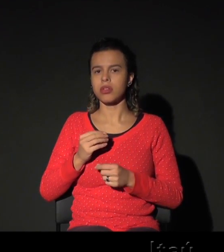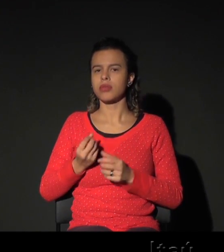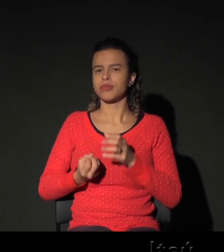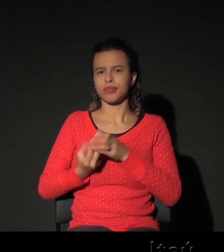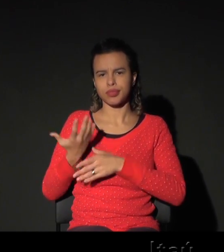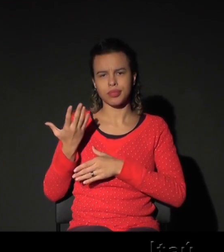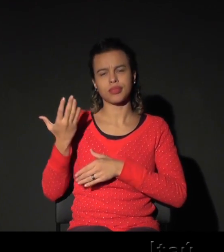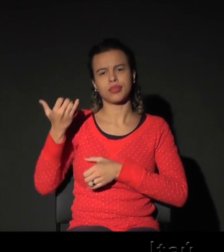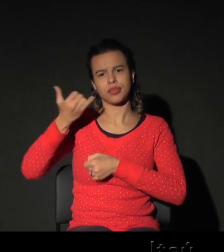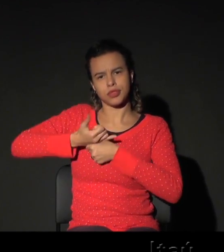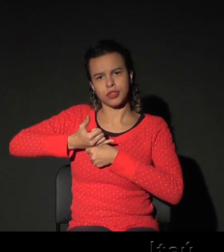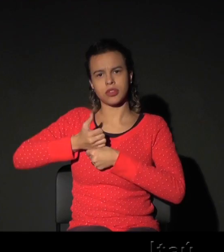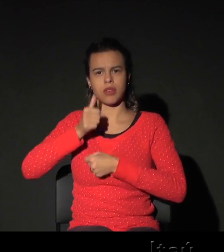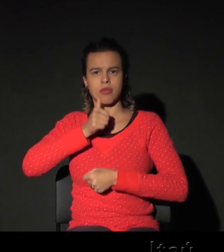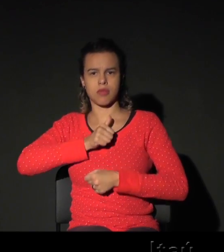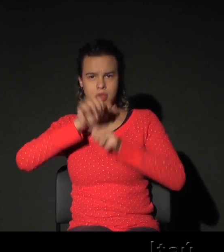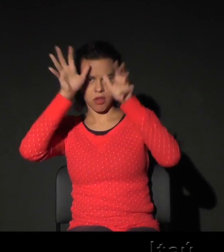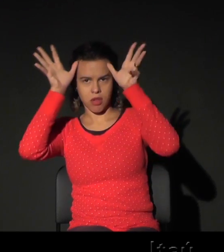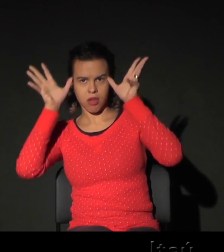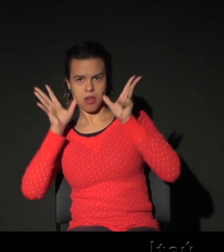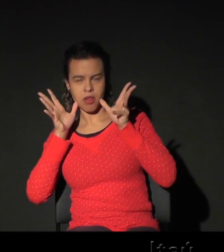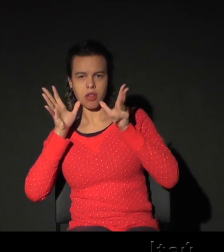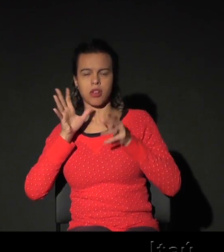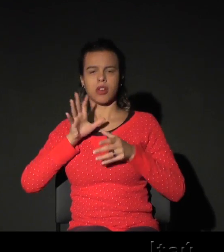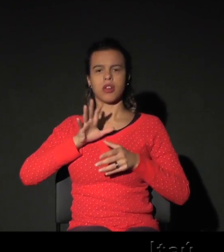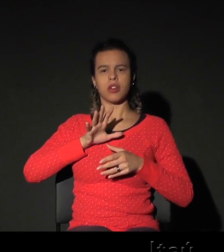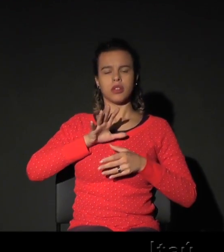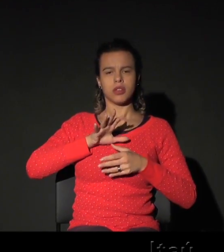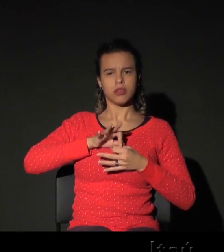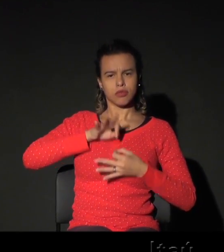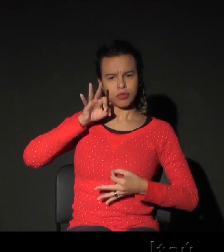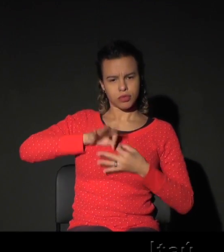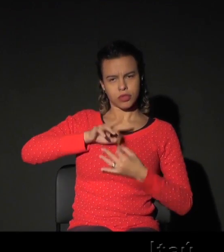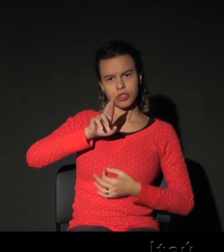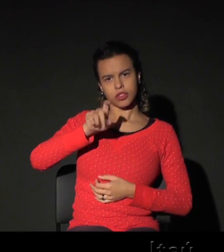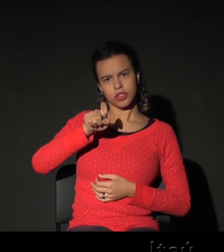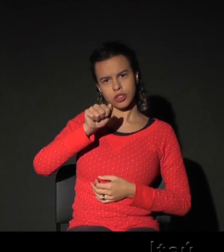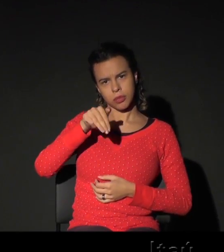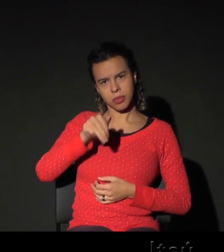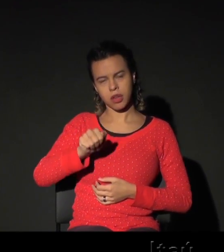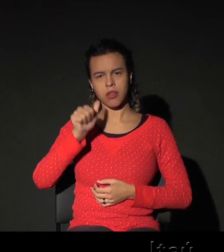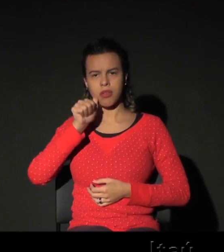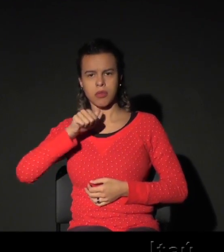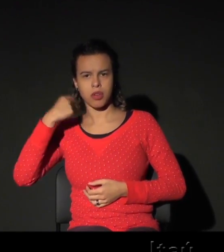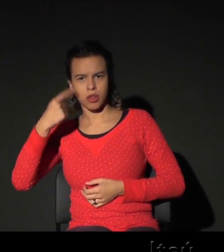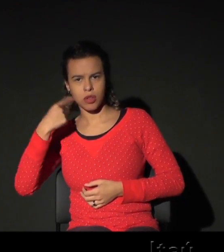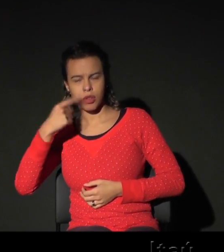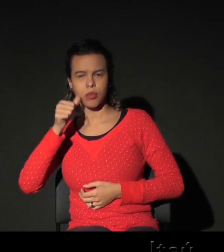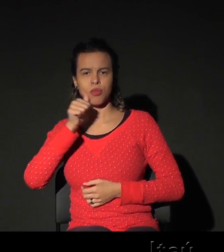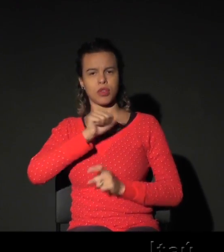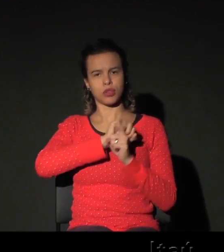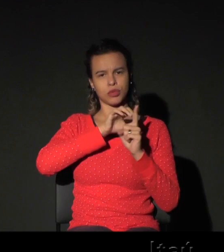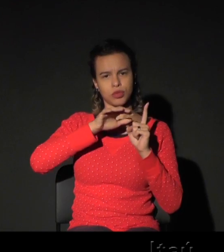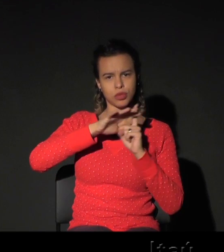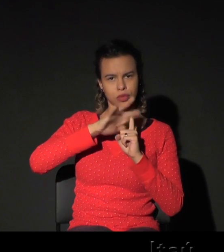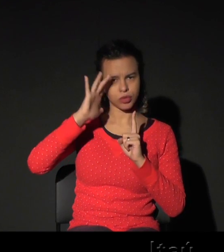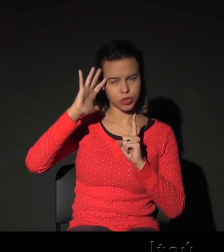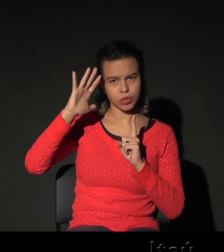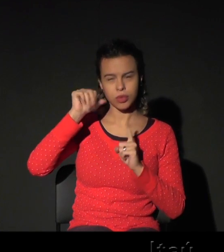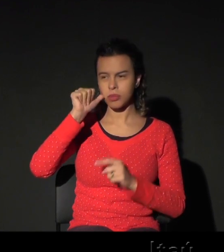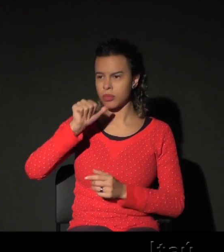caciques mulheres chãs mulheres guerreiras mulheres advogadas mulheres sociólogas